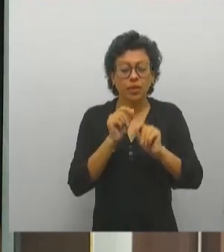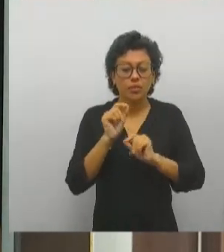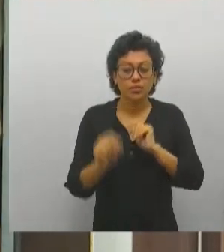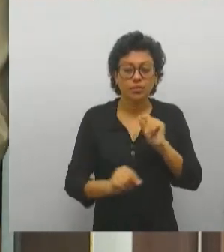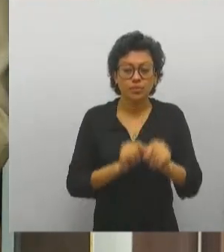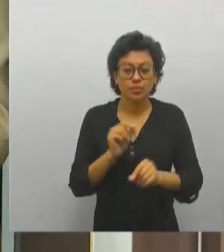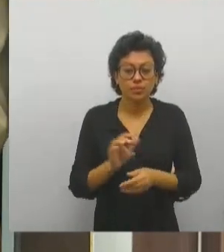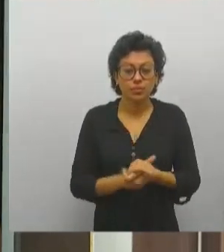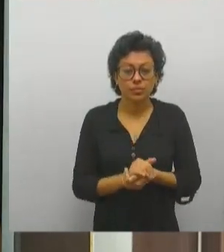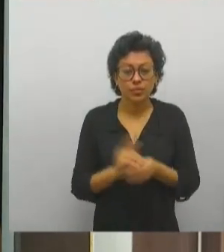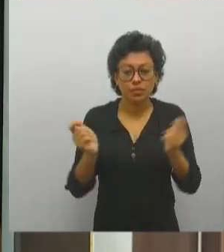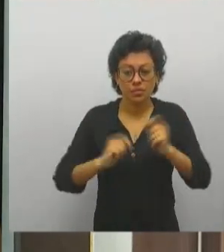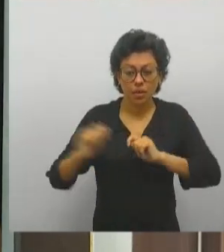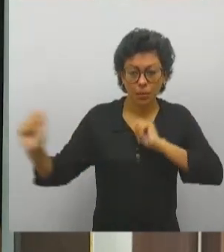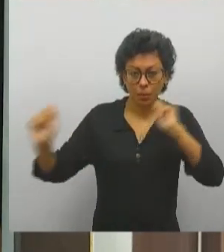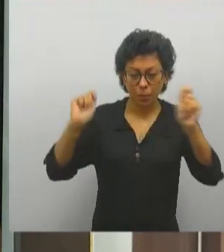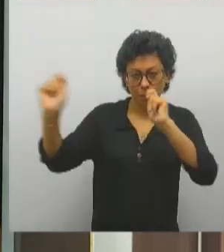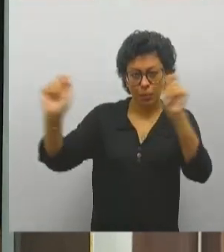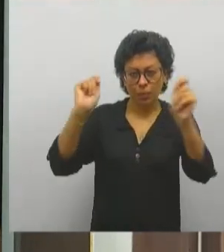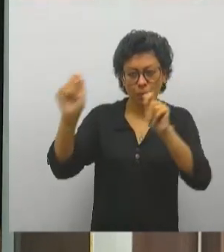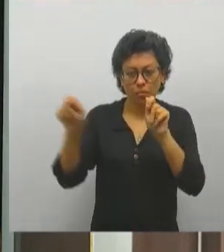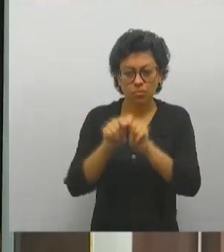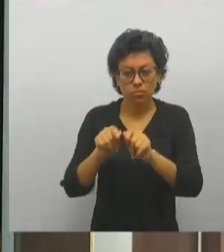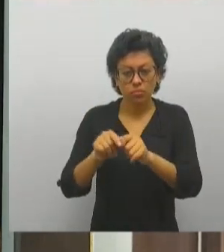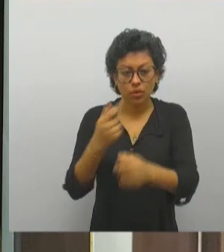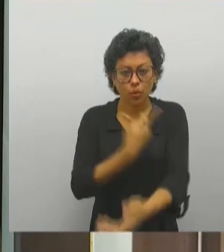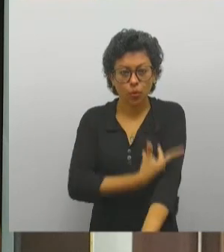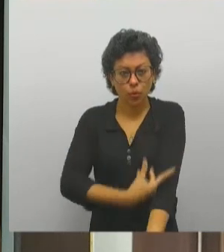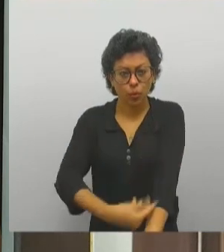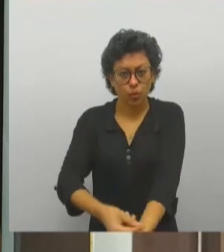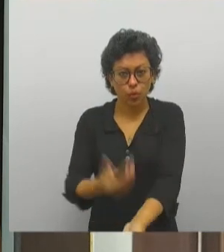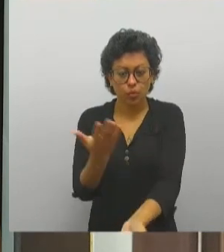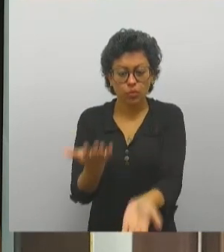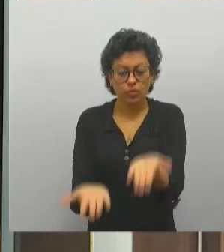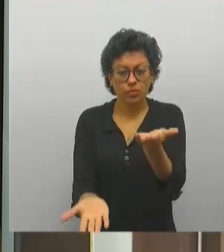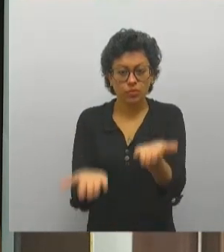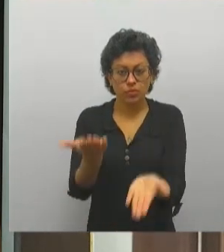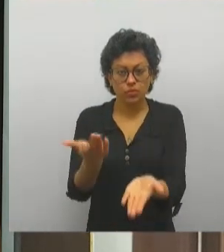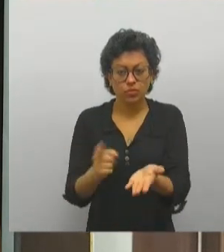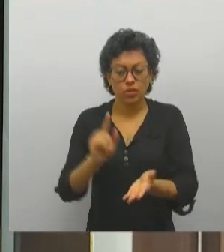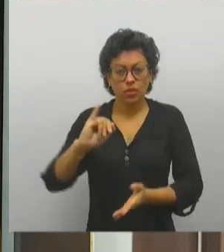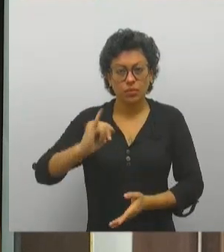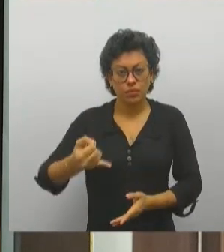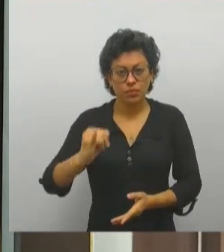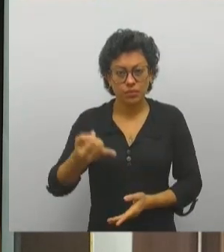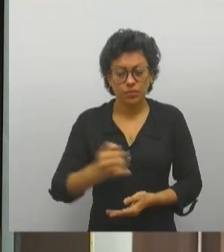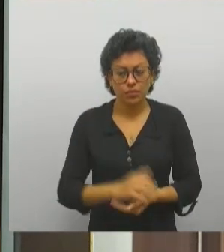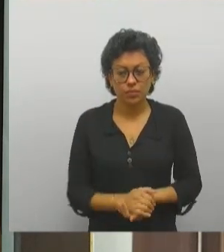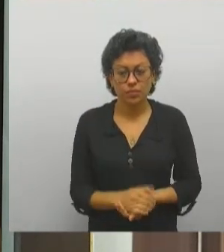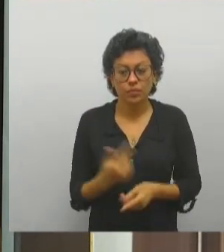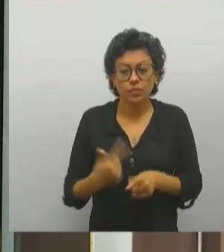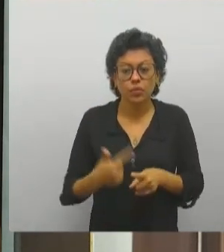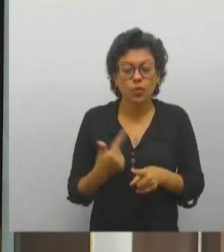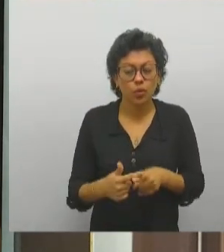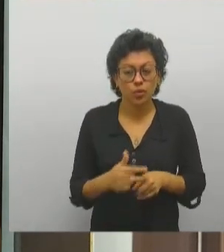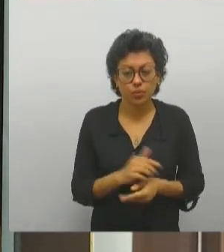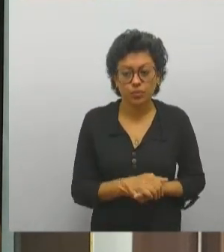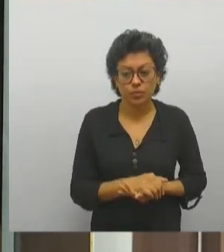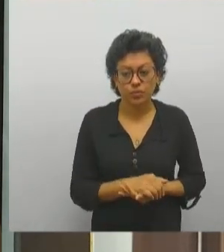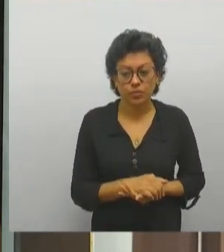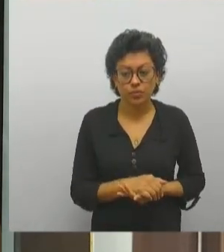Eduardo, uma campanha de doação de sangue lá no hemonúcleo da Japuíba. Por que nós estamos falando